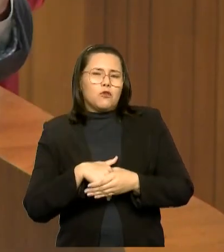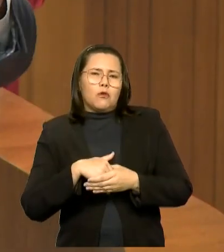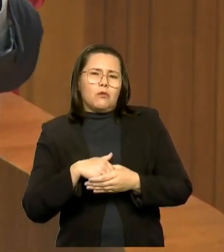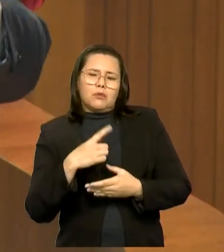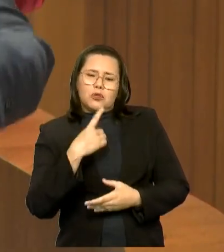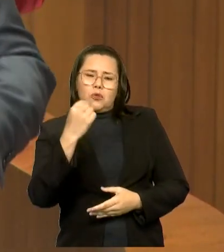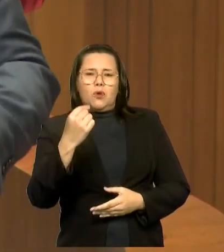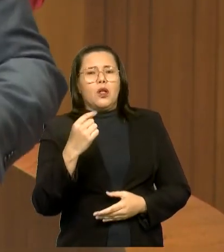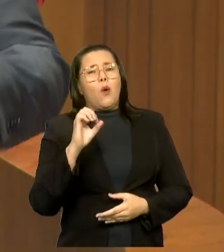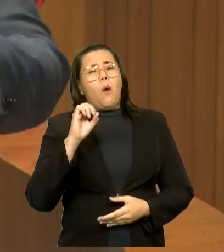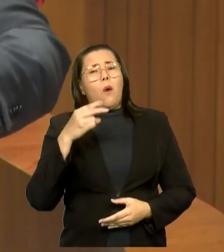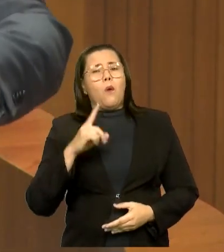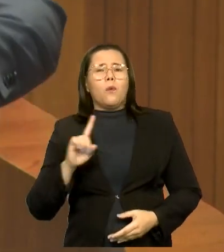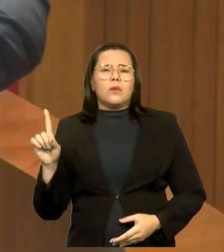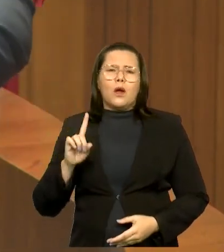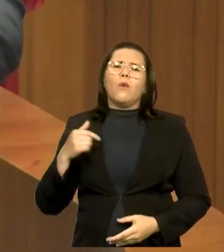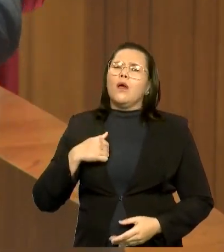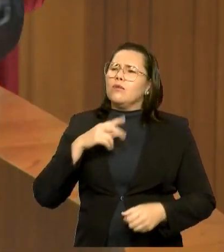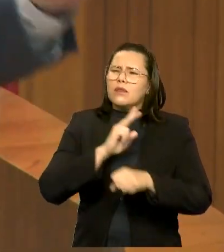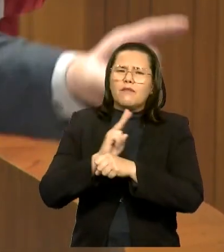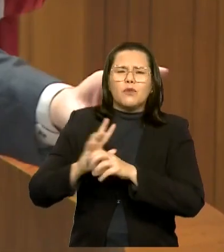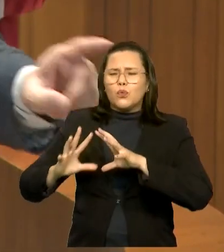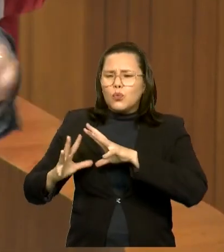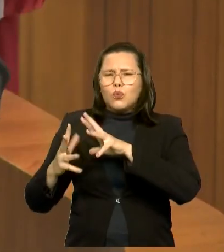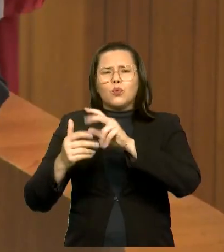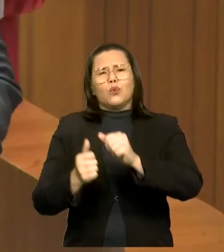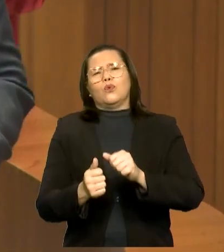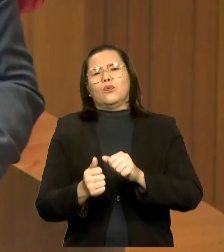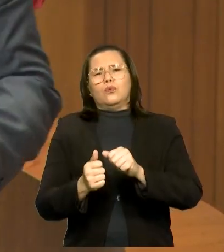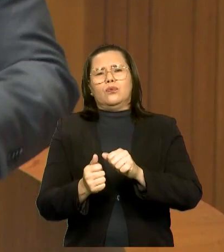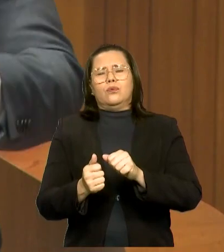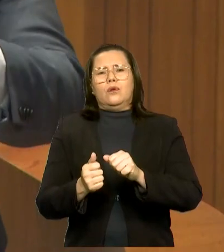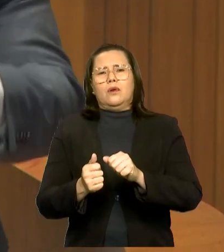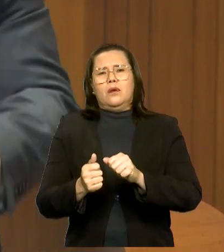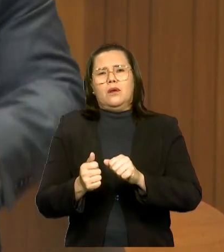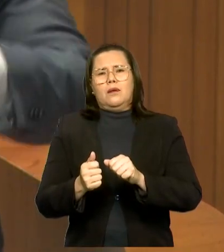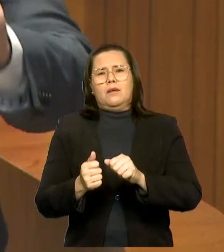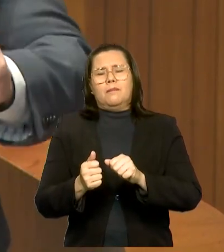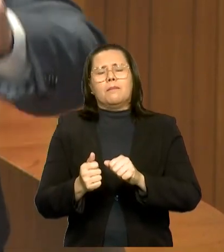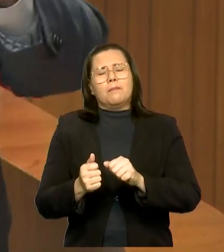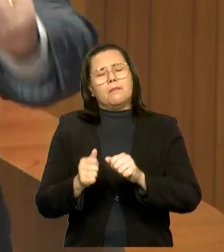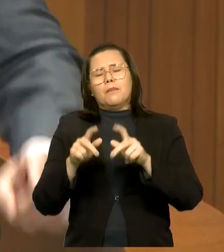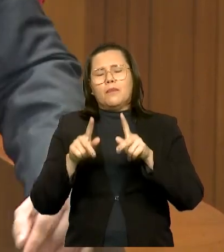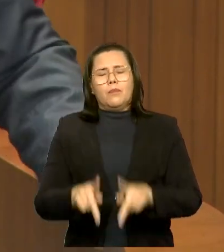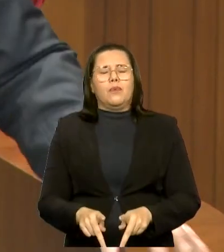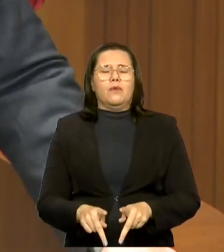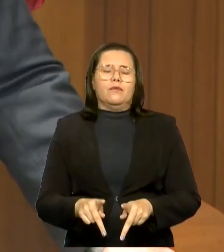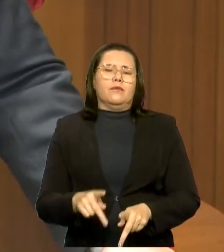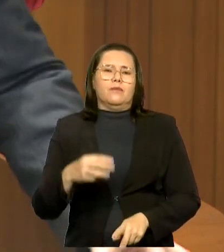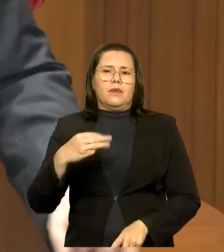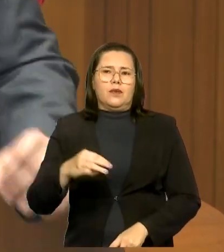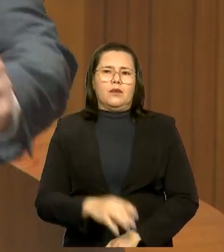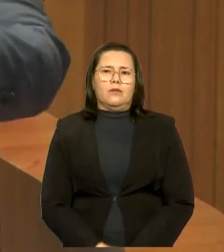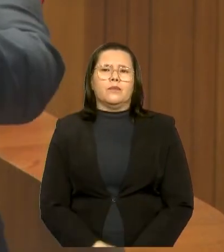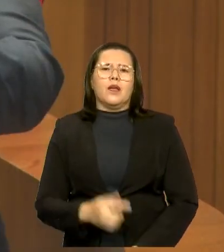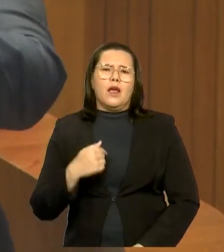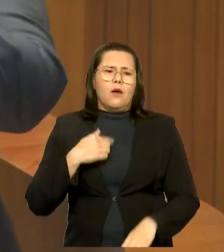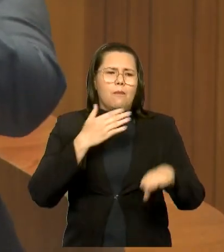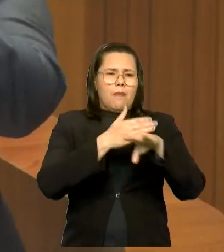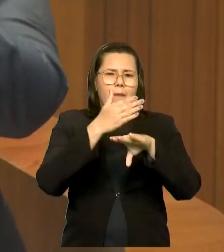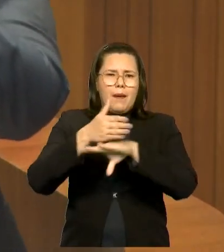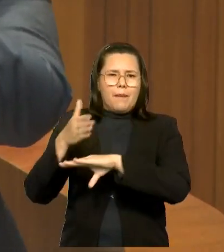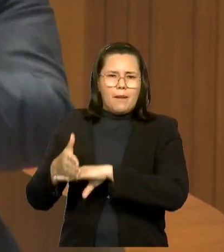composto de 42 deputados que foram eleitos pelos mais diversos segmentos do nosso estado, pelas mais diversas regiões do nosso estado. E é